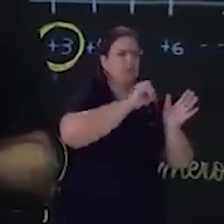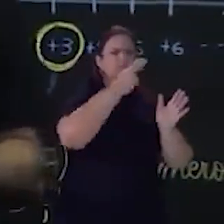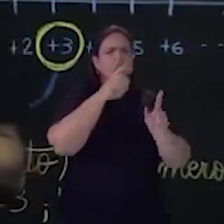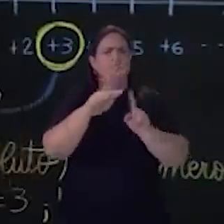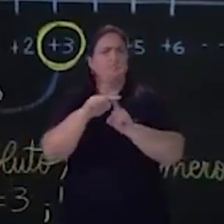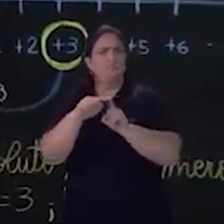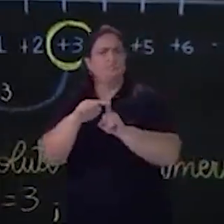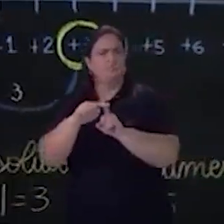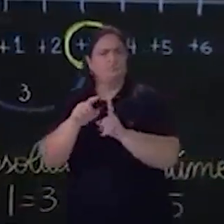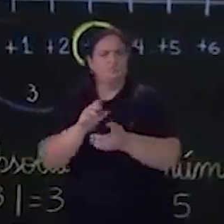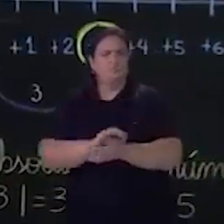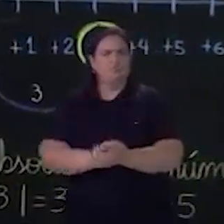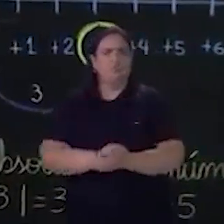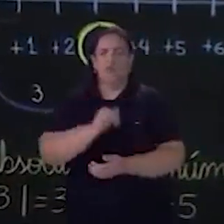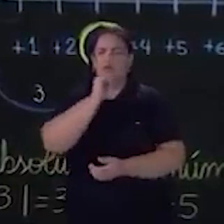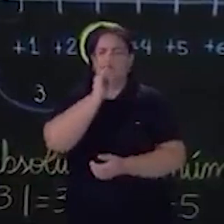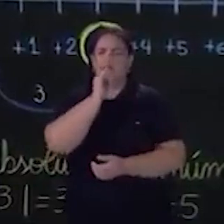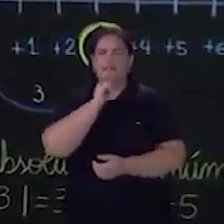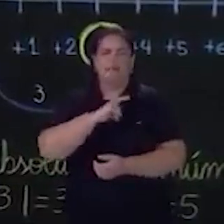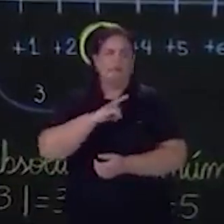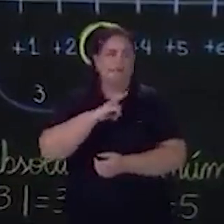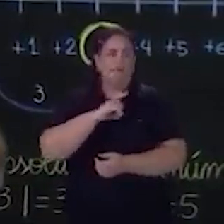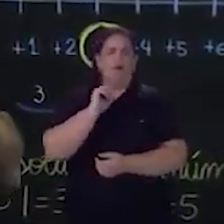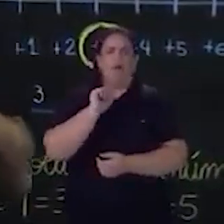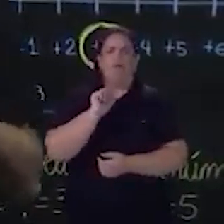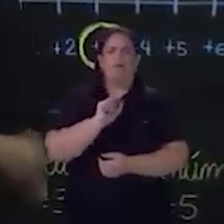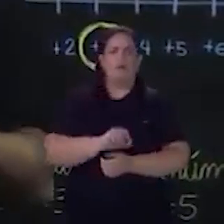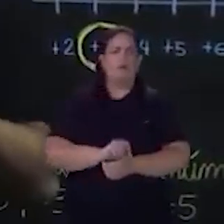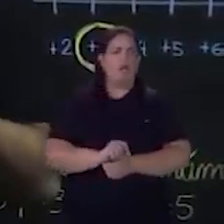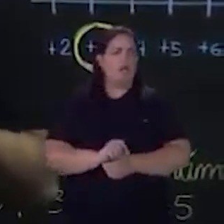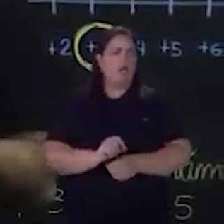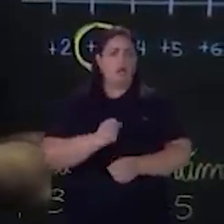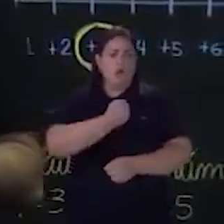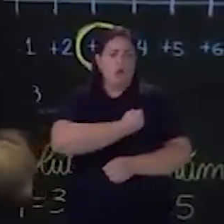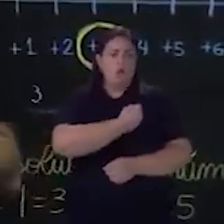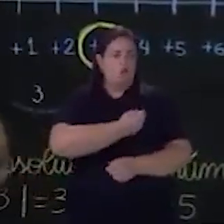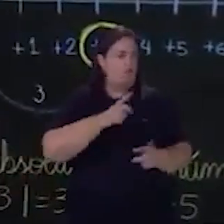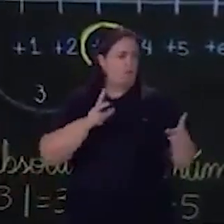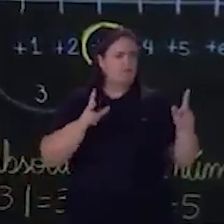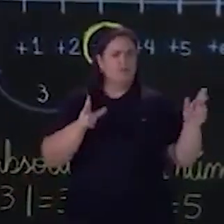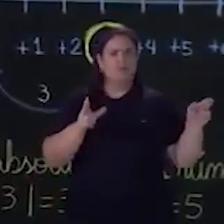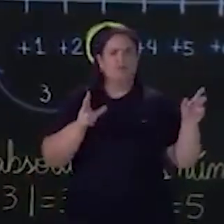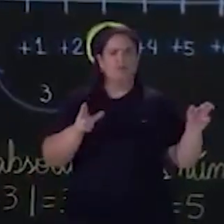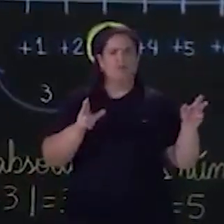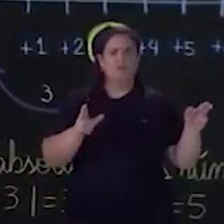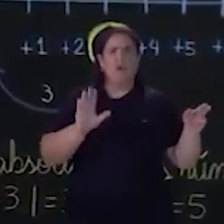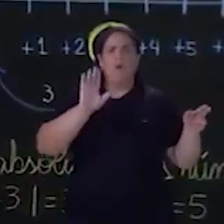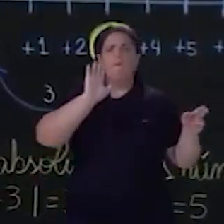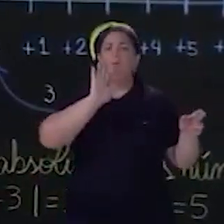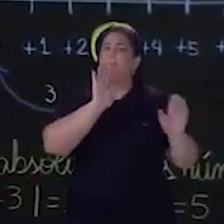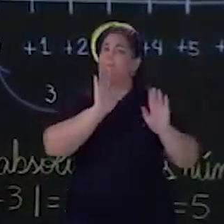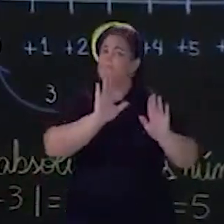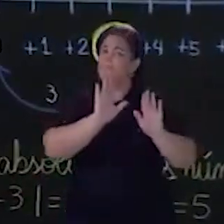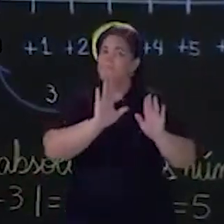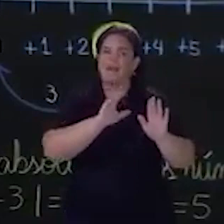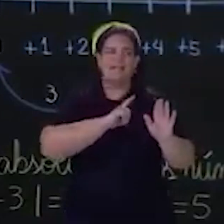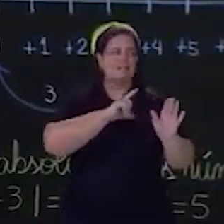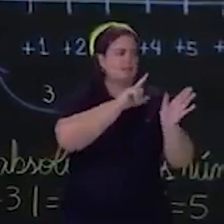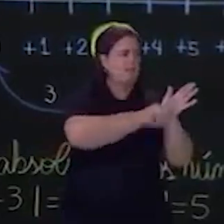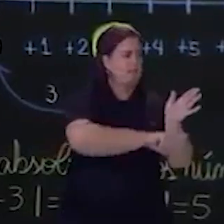números opostos são os números onde eles possuem o mesmo valor numérico, porém, os seus sinais